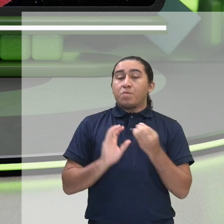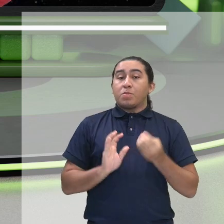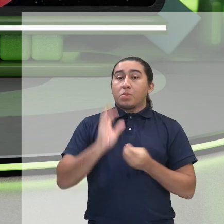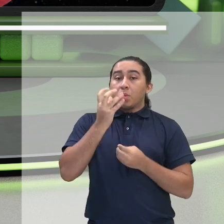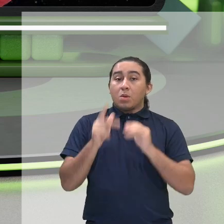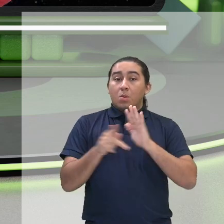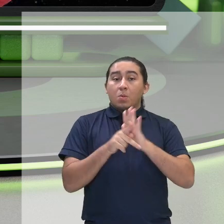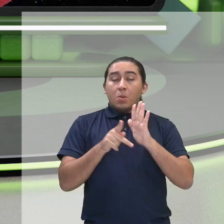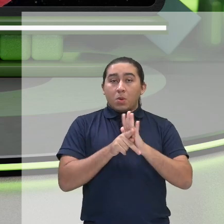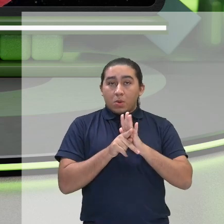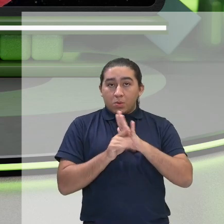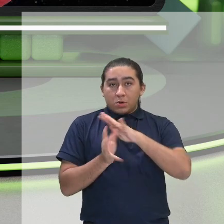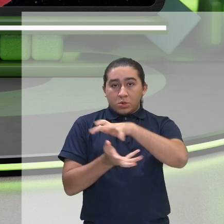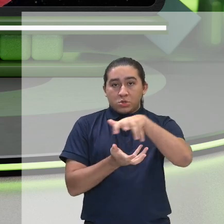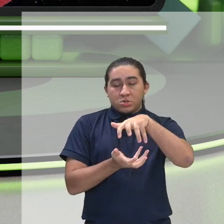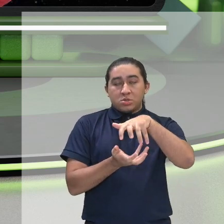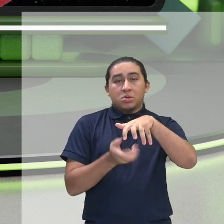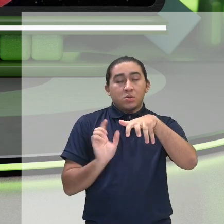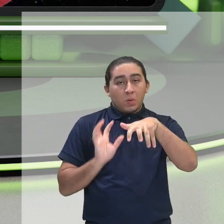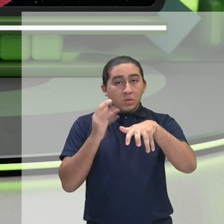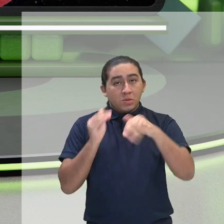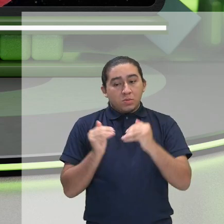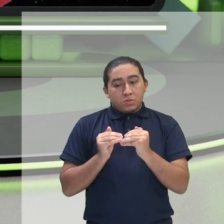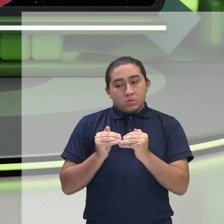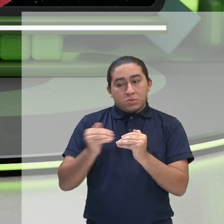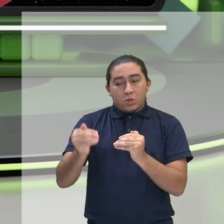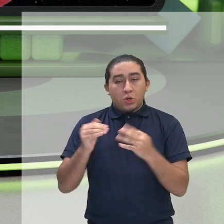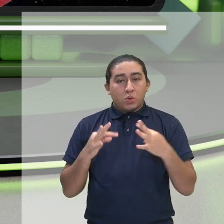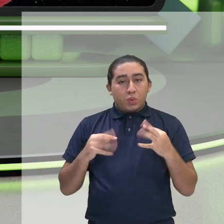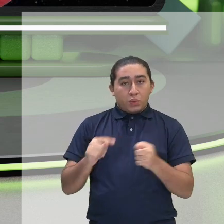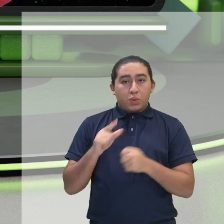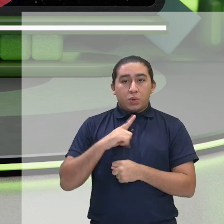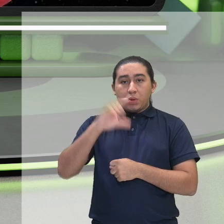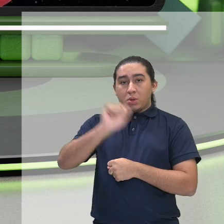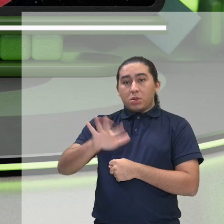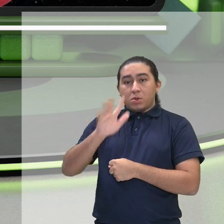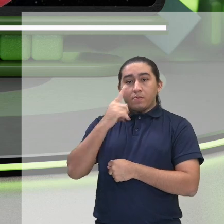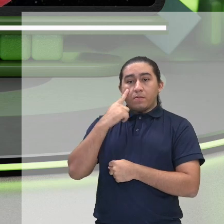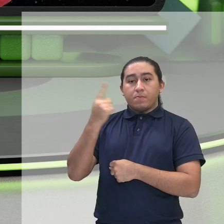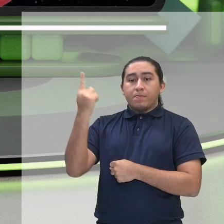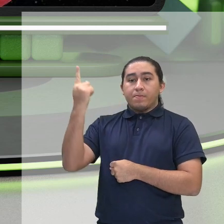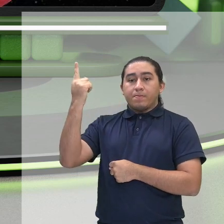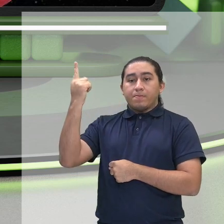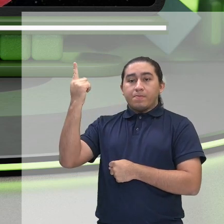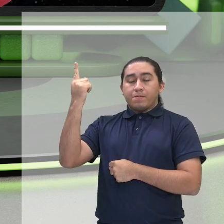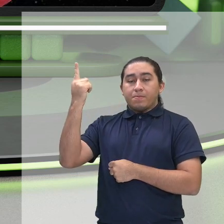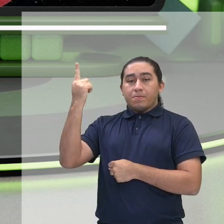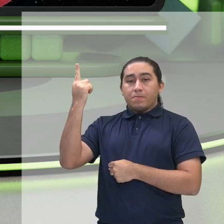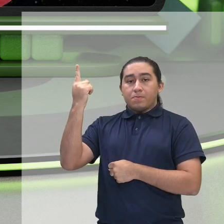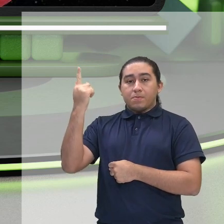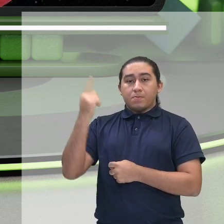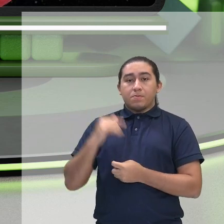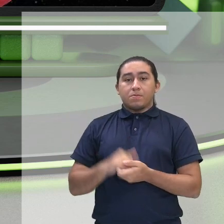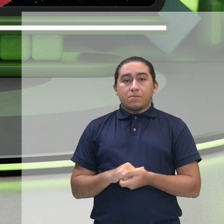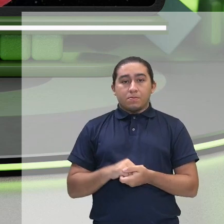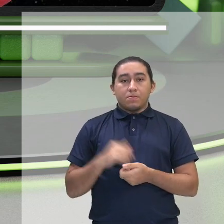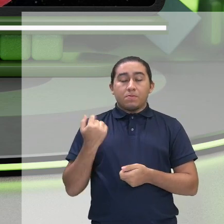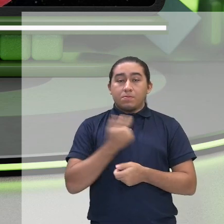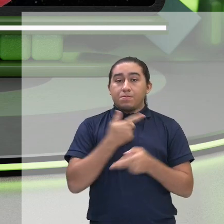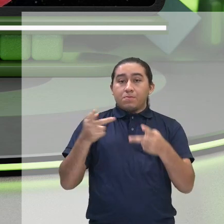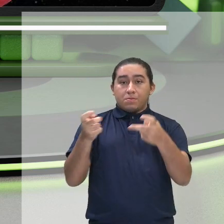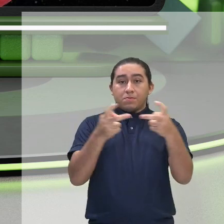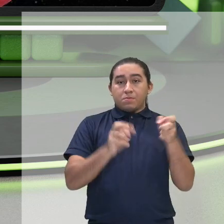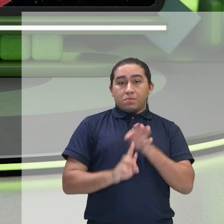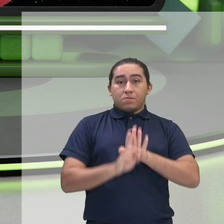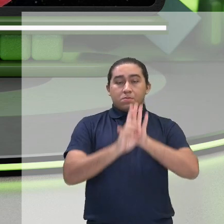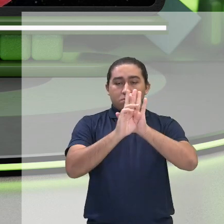que foi acontecendo no decorrer de todo esse tempo, a gente tem aqui uma animação, né, onde a gente vai observar essa representação,